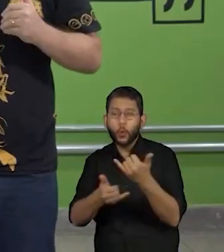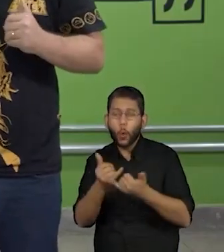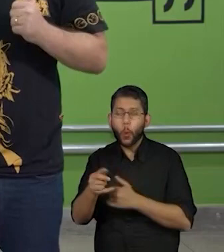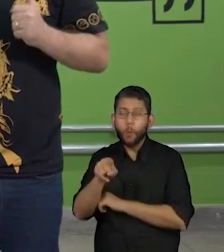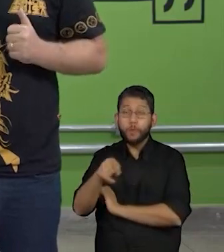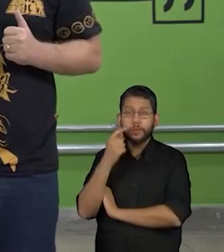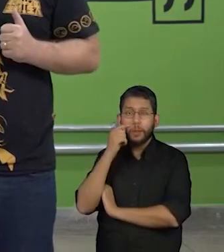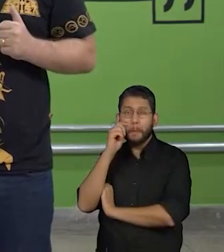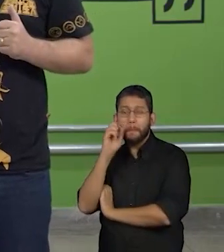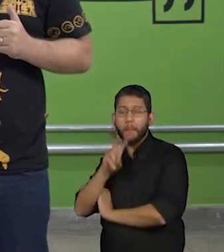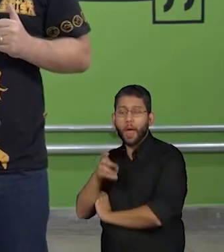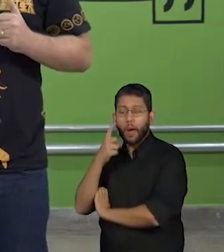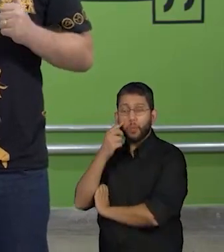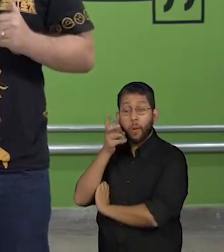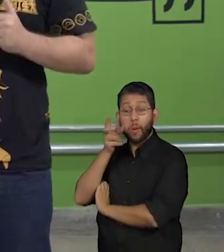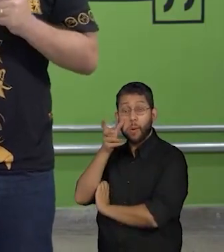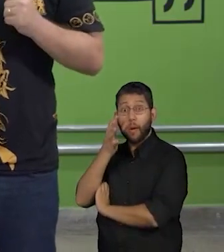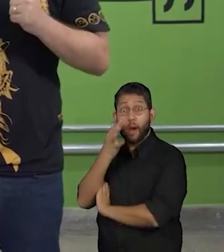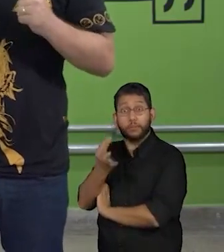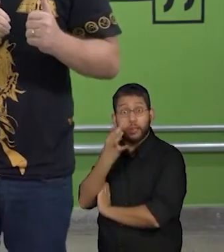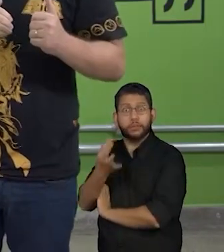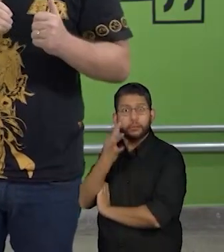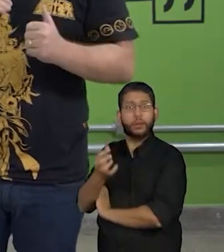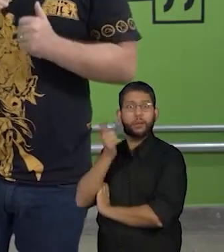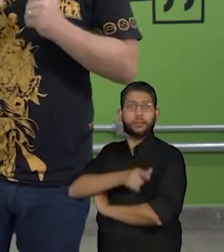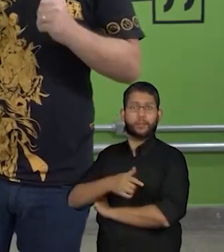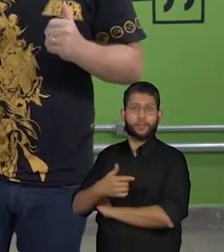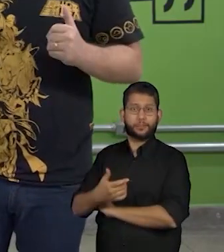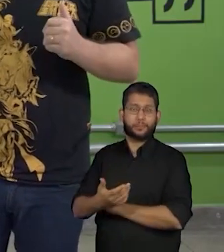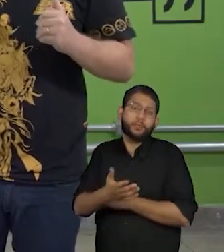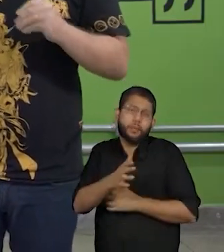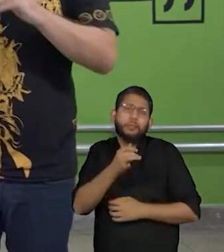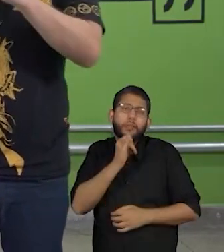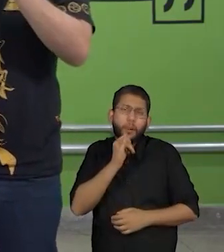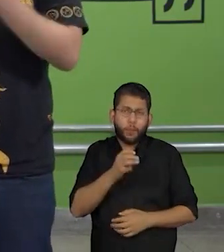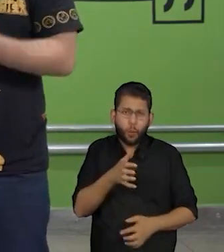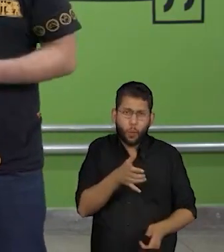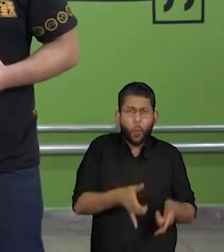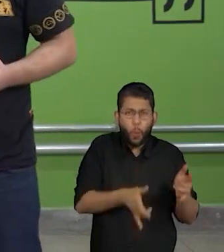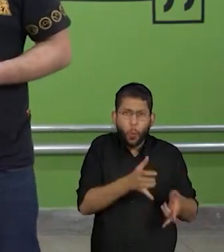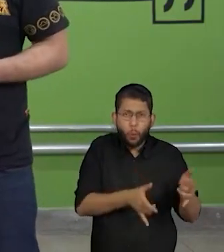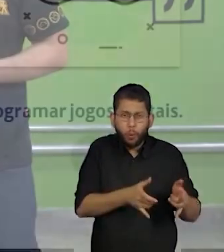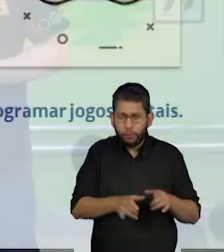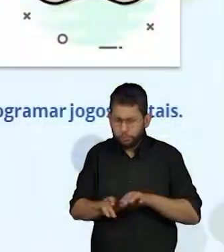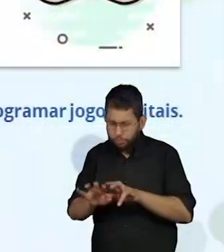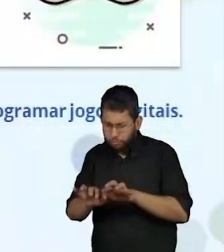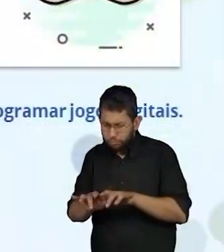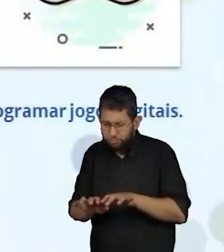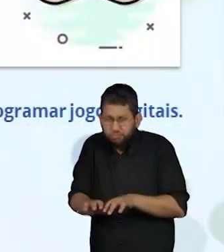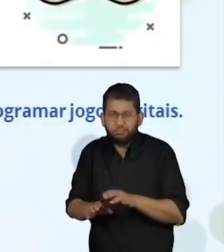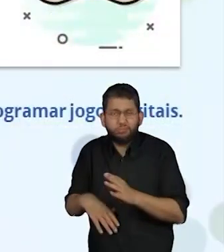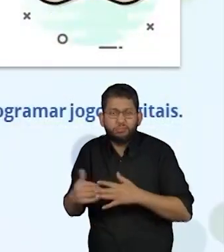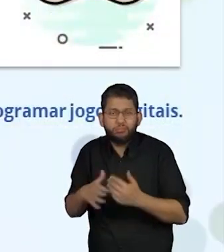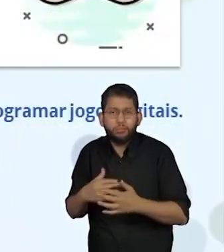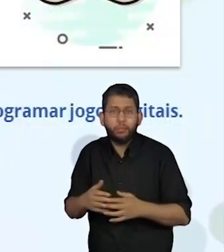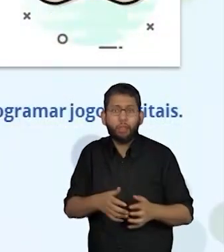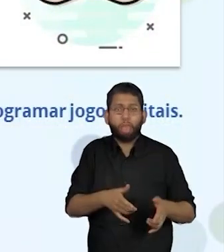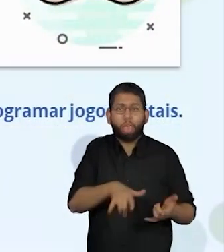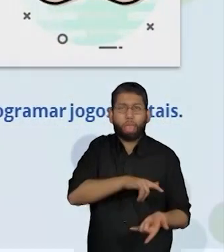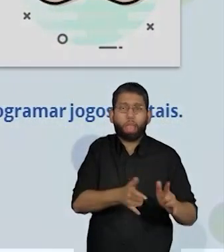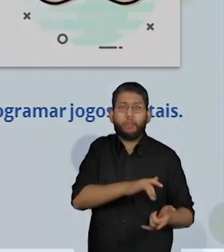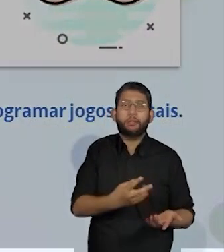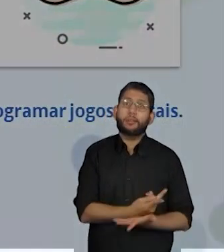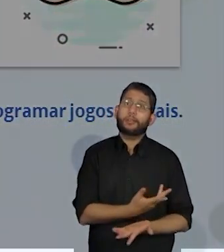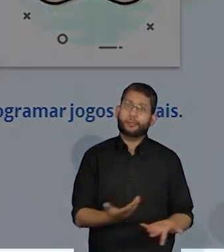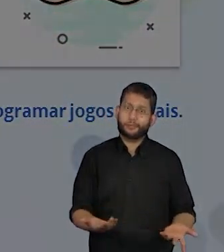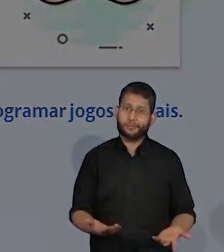muita atenção, senão eu vou perder a partida. Assim como um programador precisa prestar atenção quando vai lá criar o seu algoritmo. A quinta relação tem a